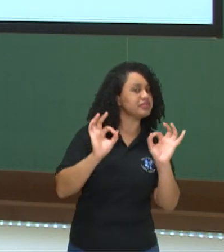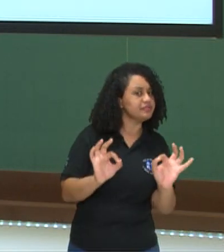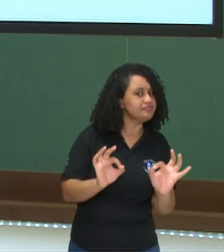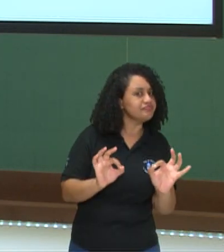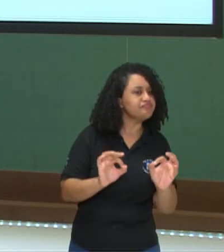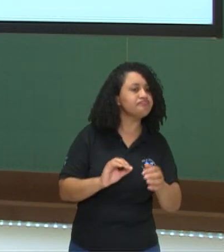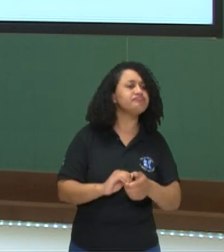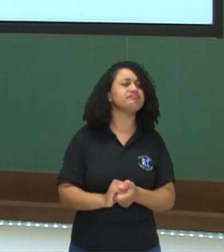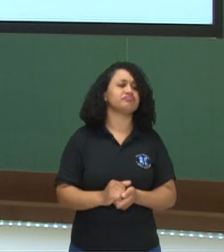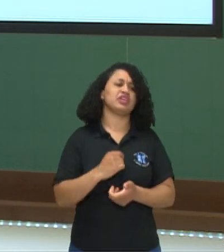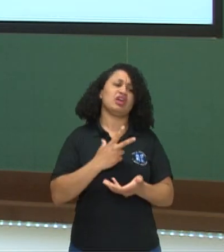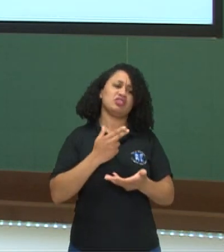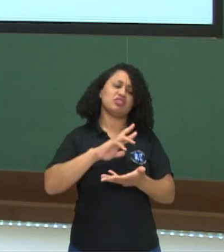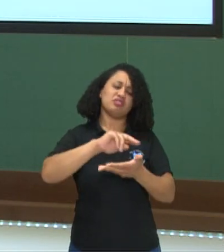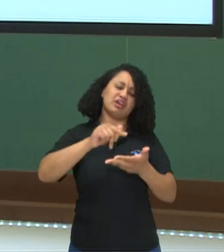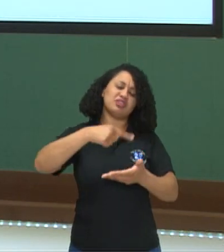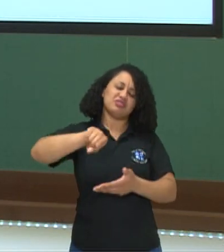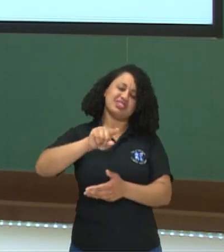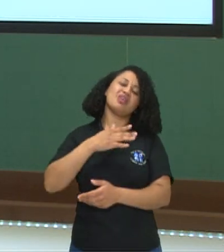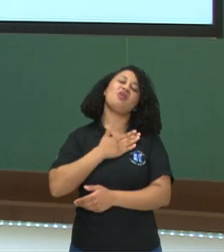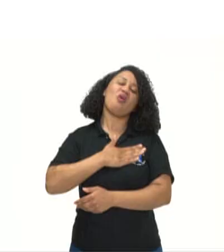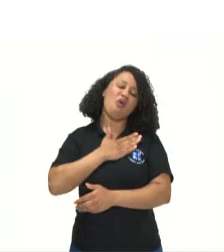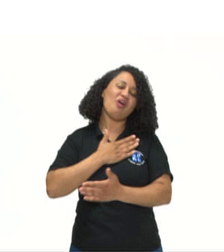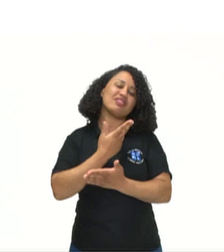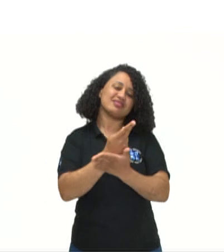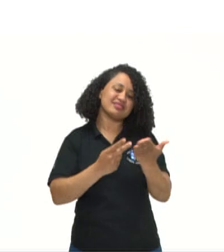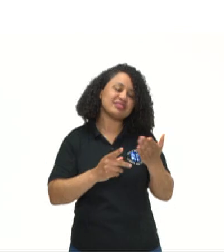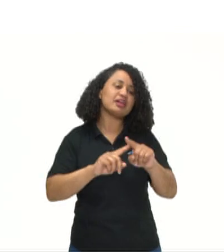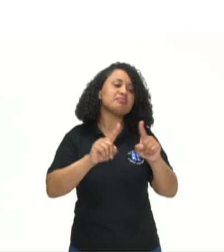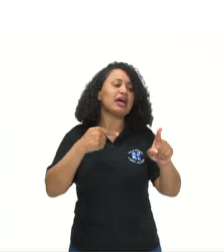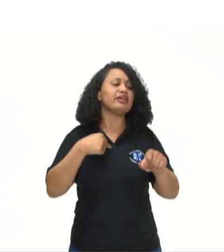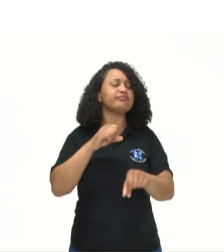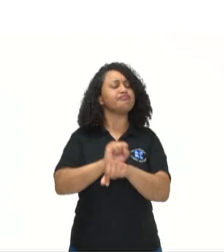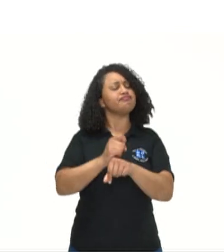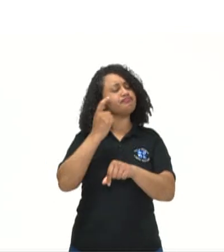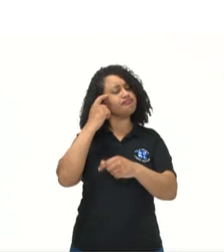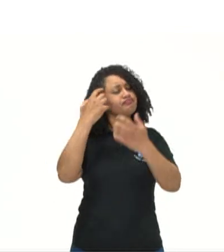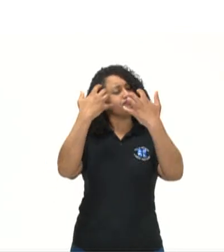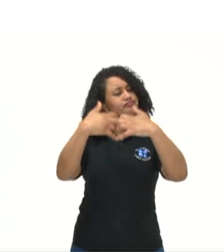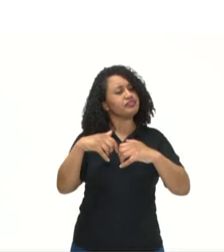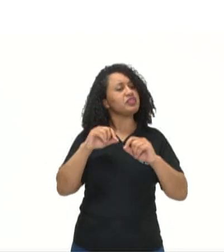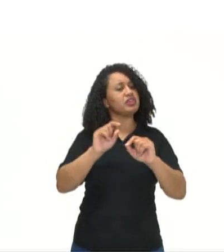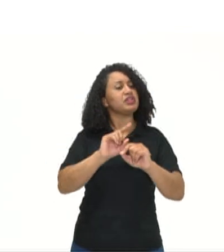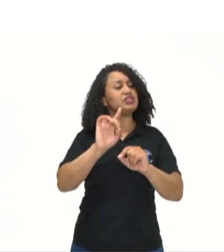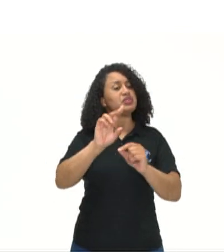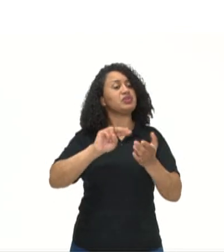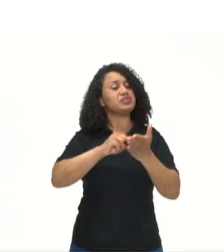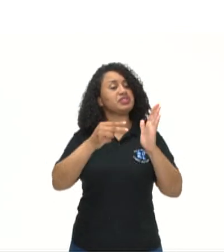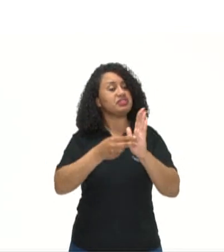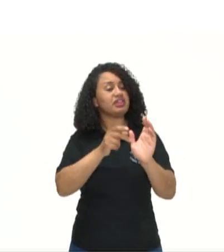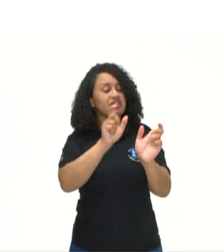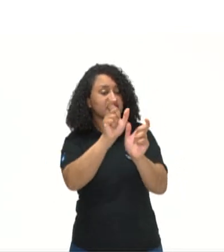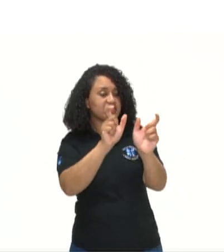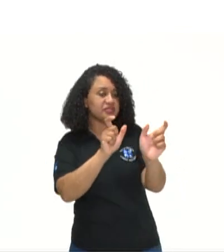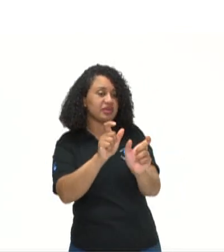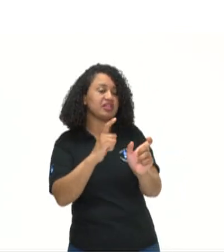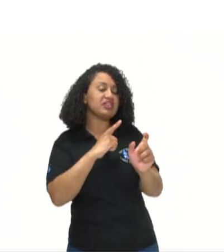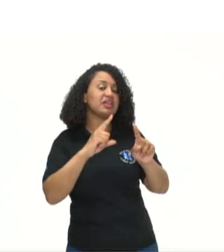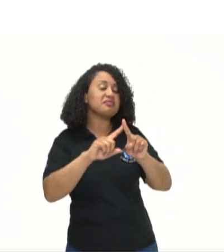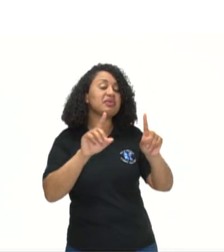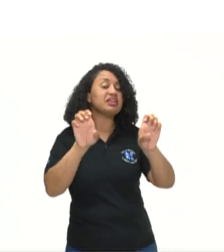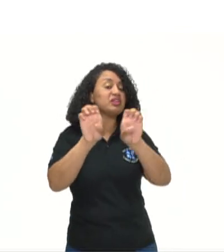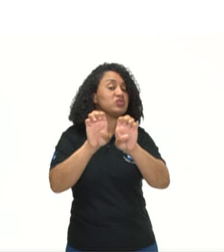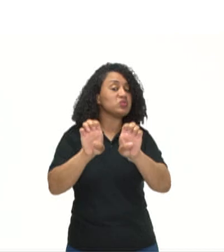mesmo? E muitos de vocês eu sei que gostam. Já parou para analisá-los? Não apenas no significado das palavras, mas a